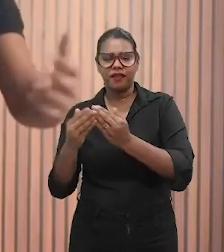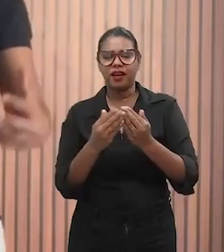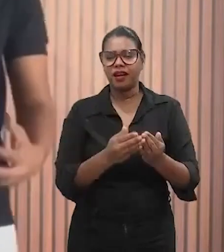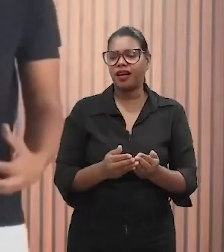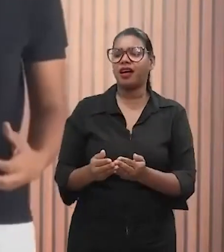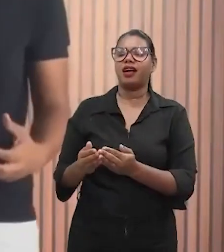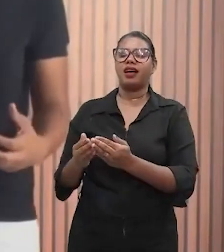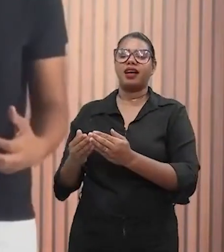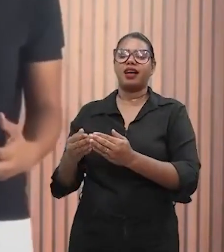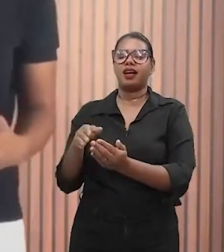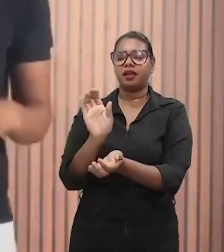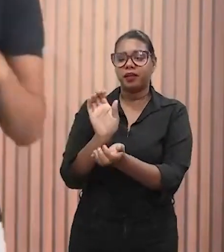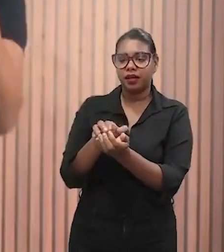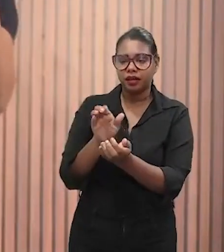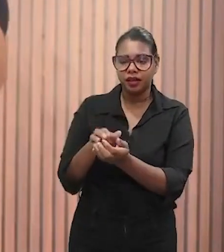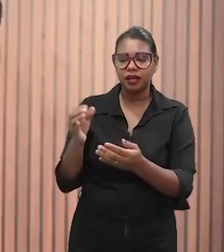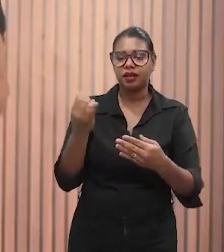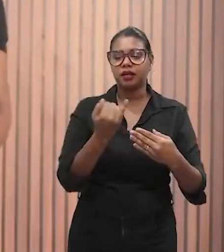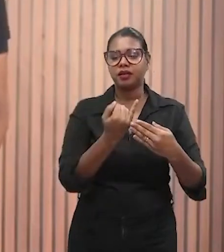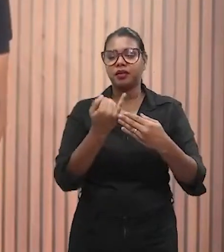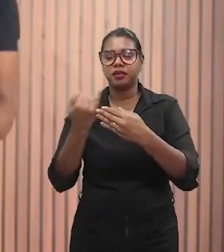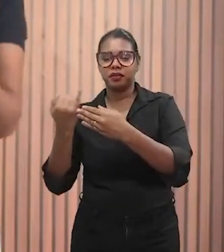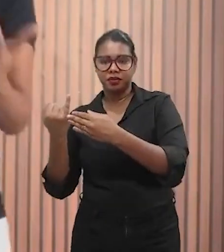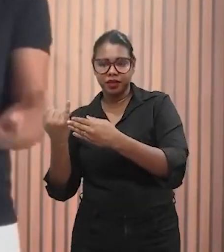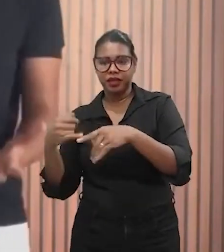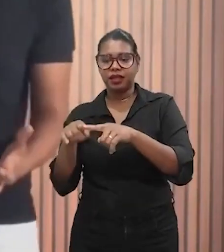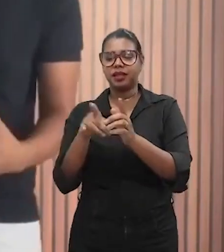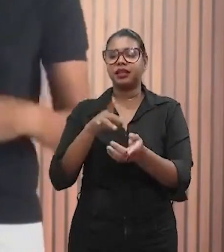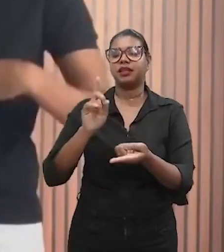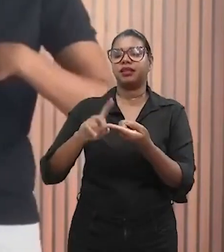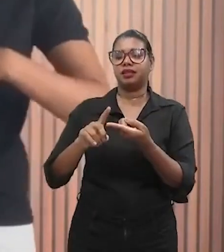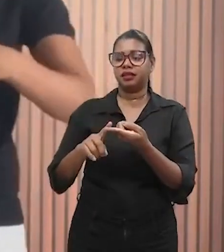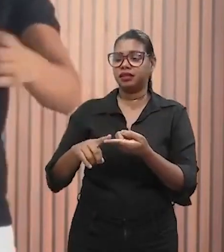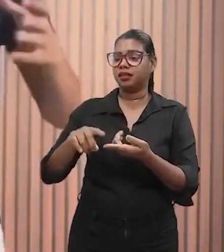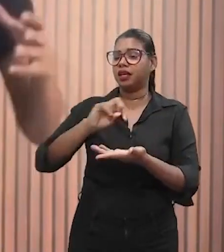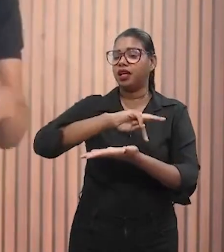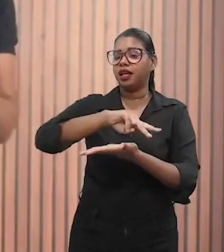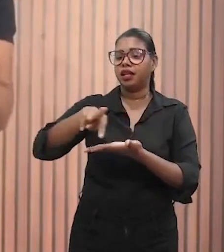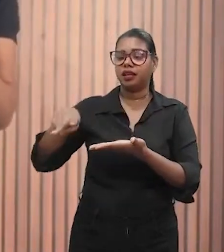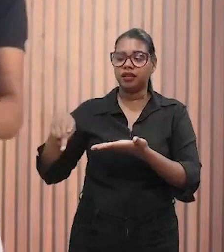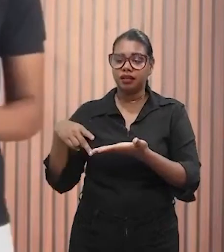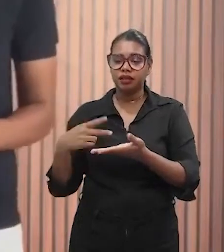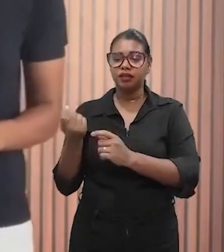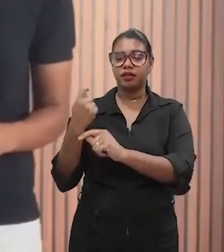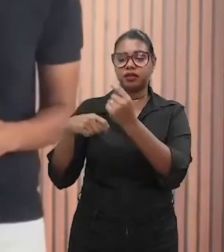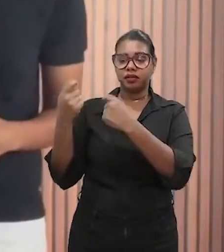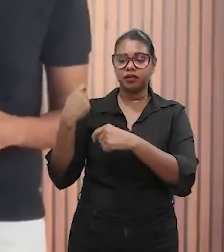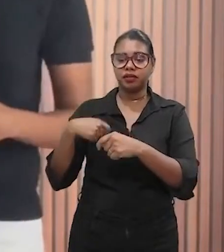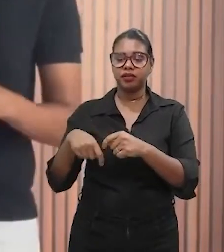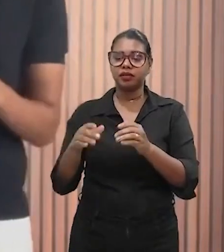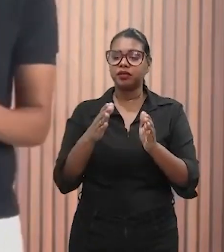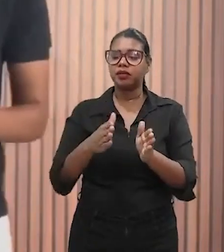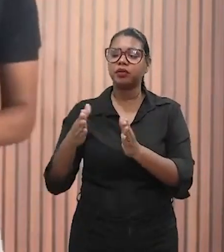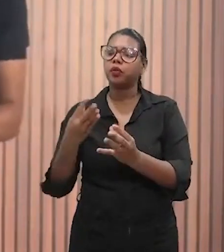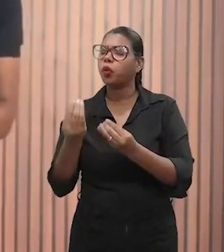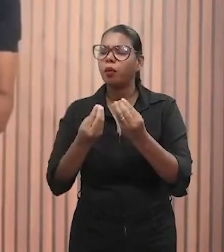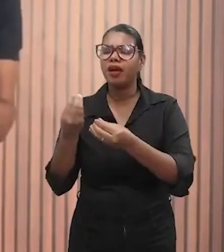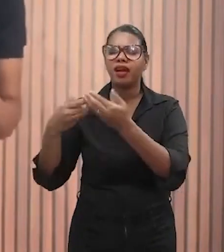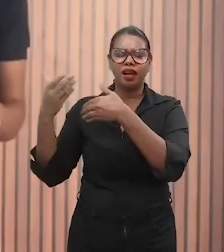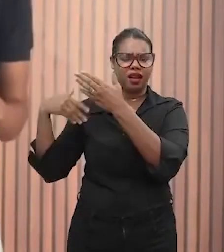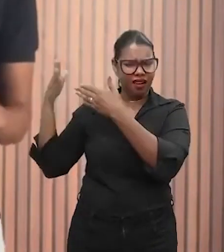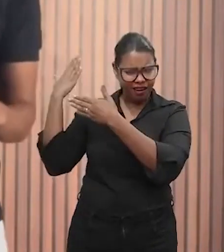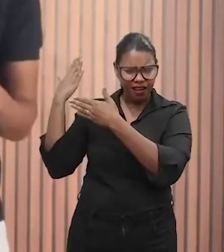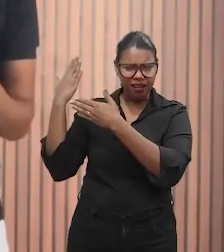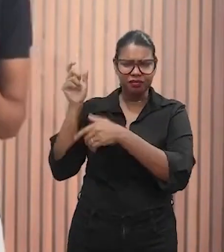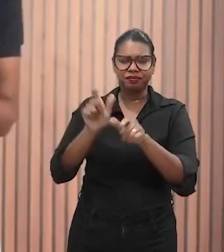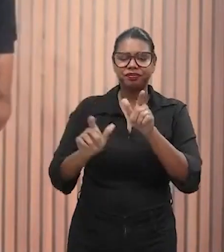São Vicente, Itamaracá, e dentre tantas outras administrações que foram divididas. Como era esse processo? Naquela época,